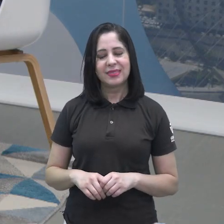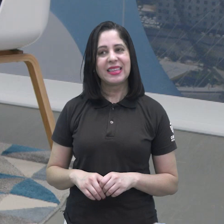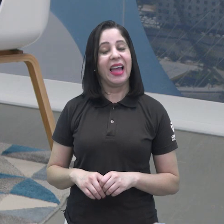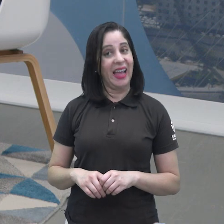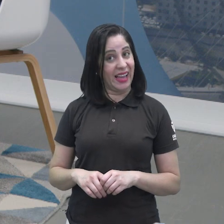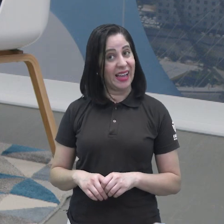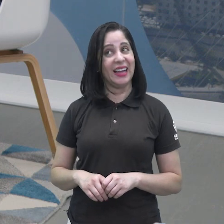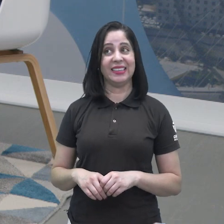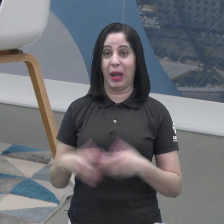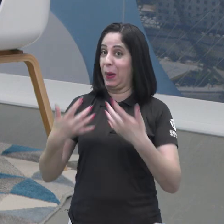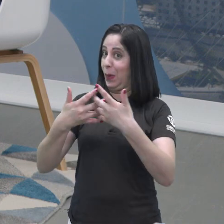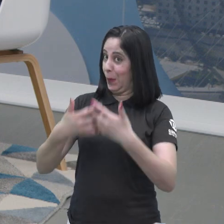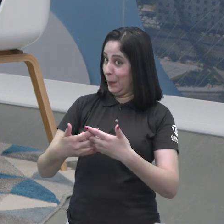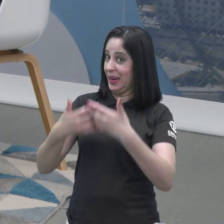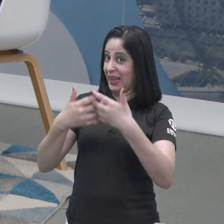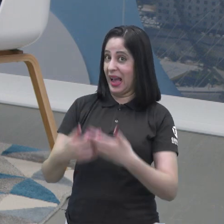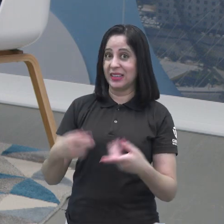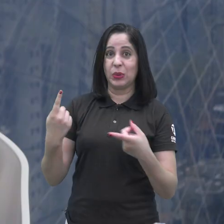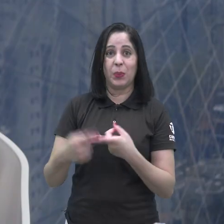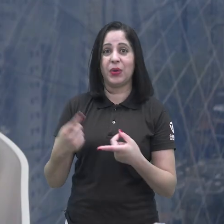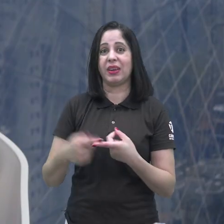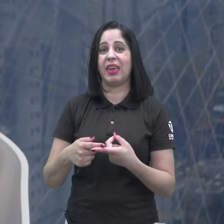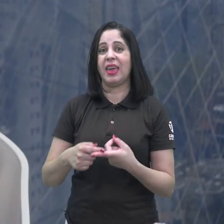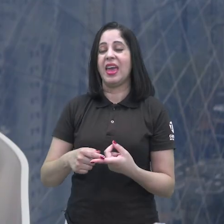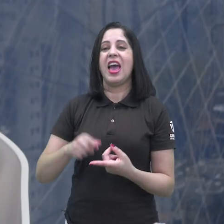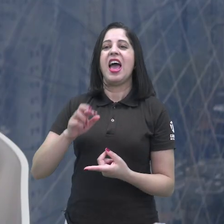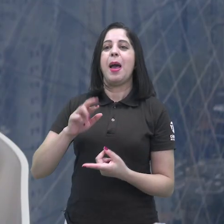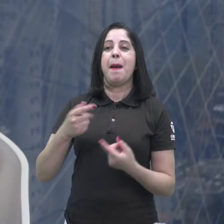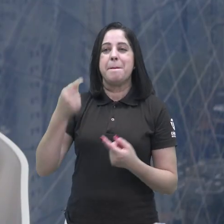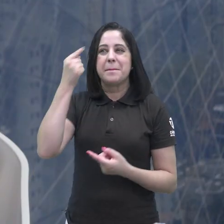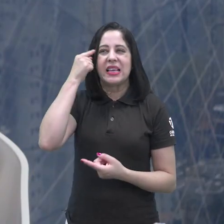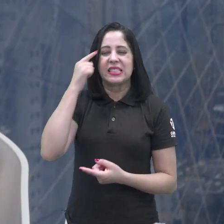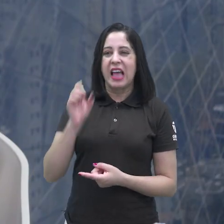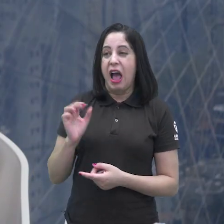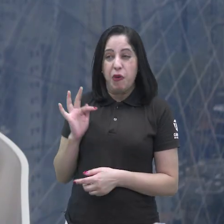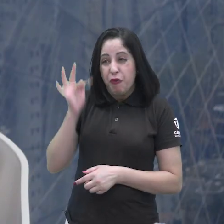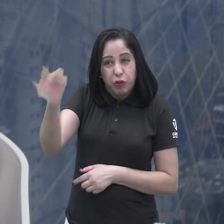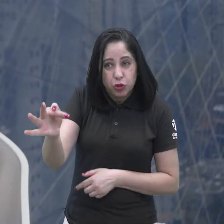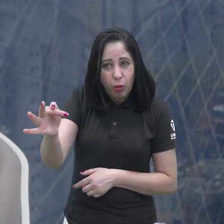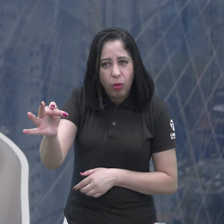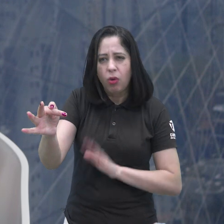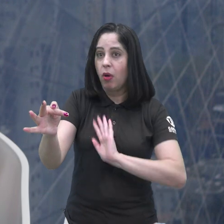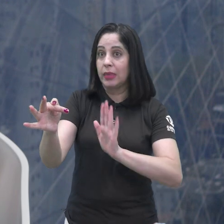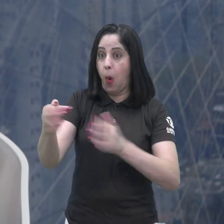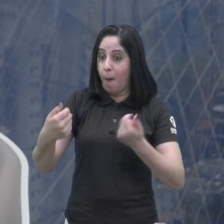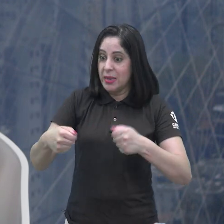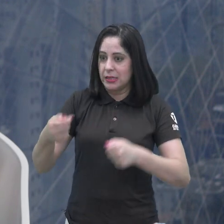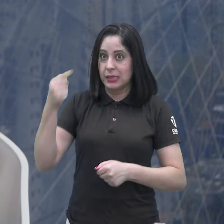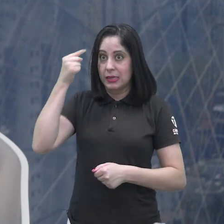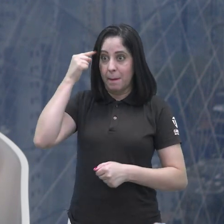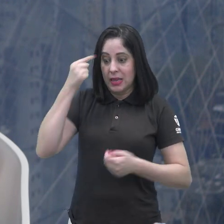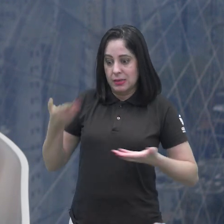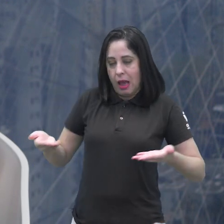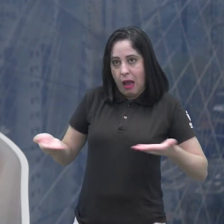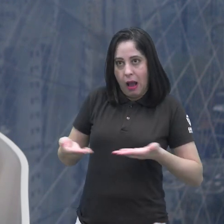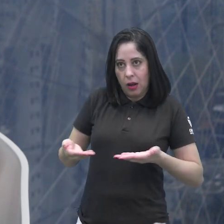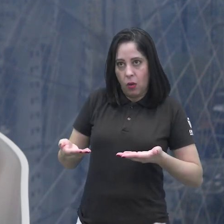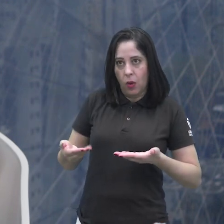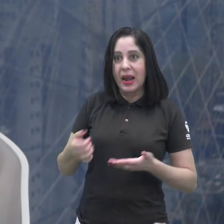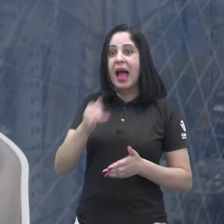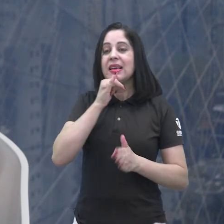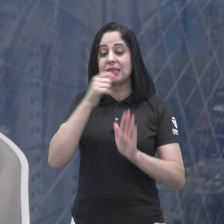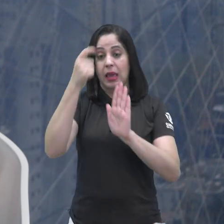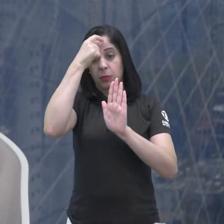um raciocínio bastante complexo, né? Porque se nós formos pensar, o futuro é o presente, né? Então, quando a gente vai falar, por exemplo,